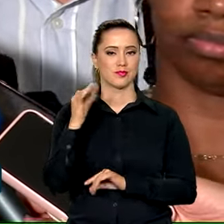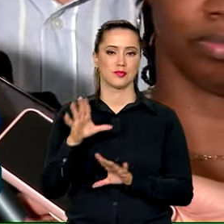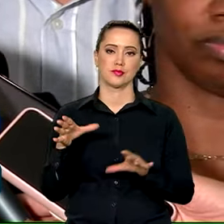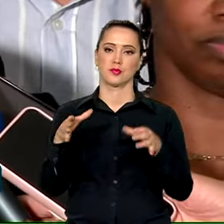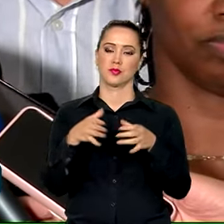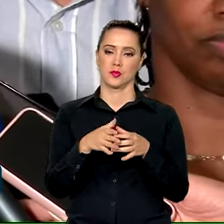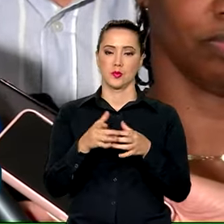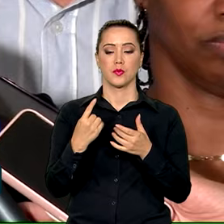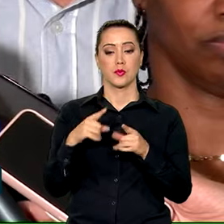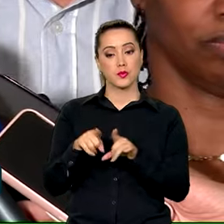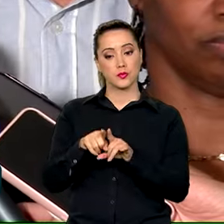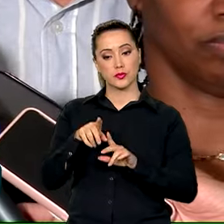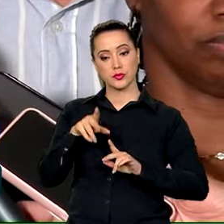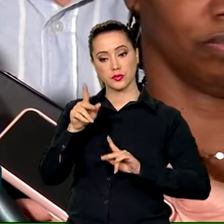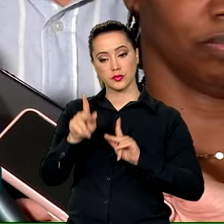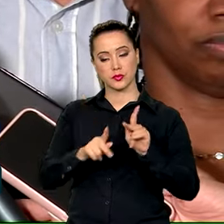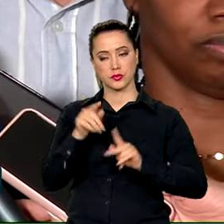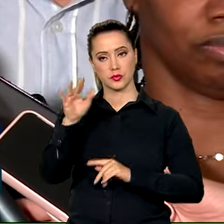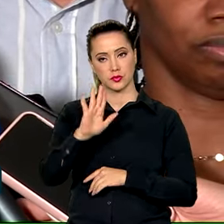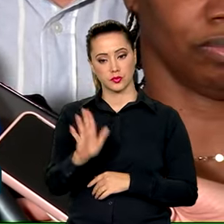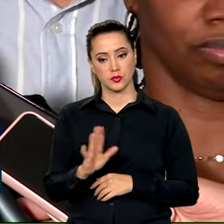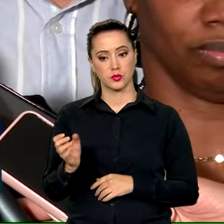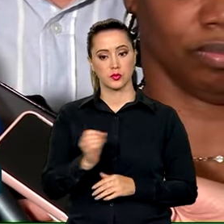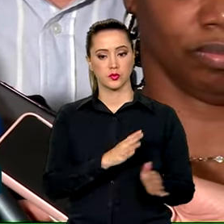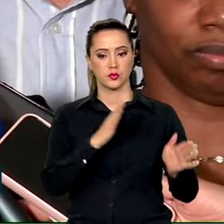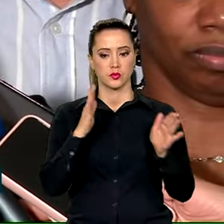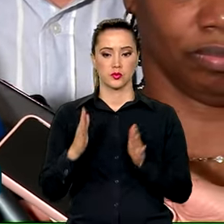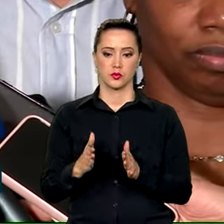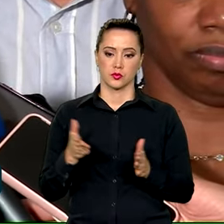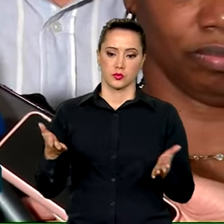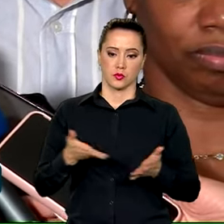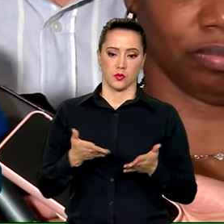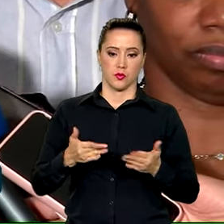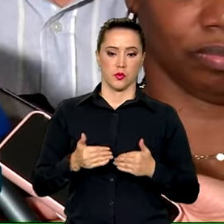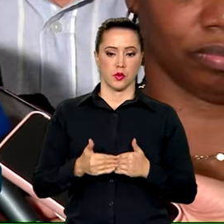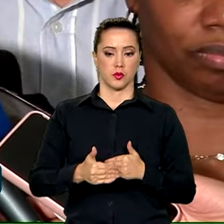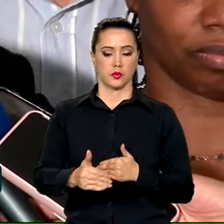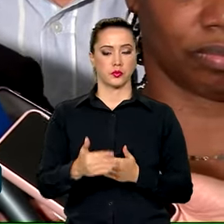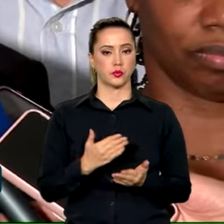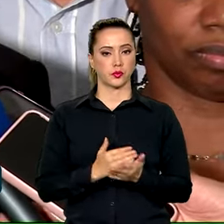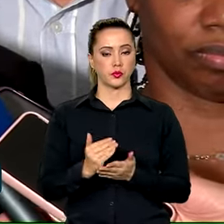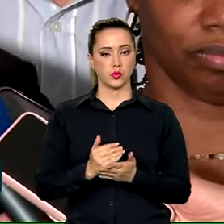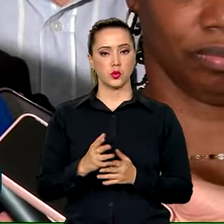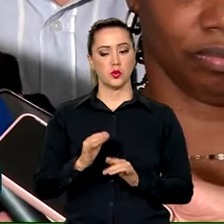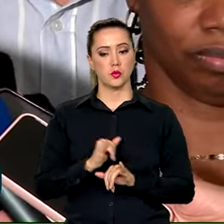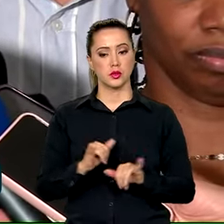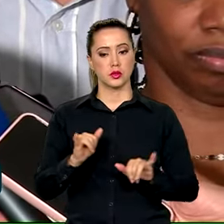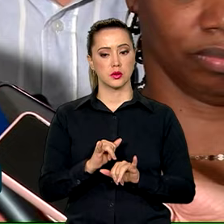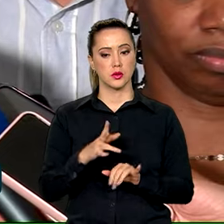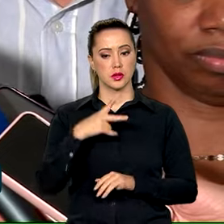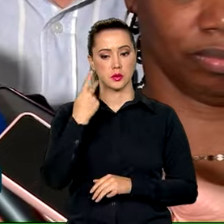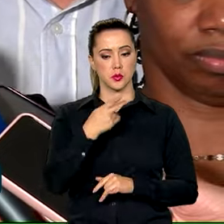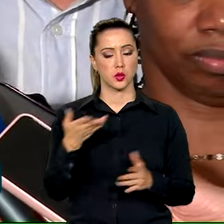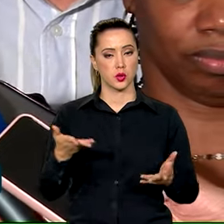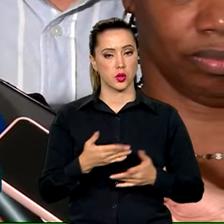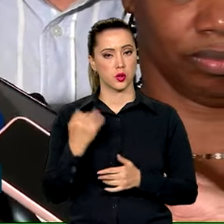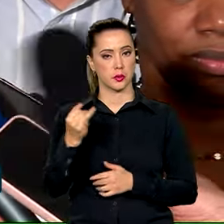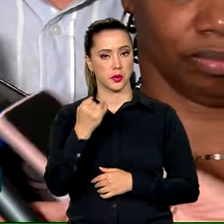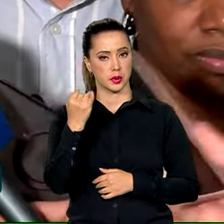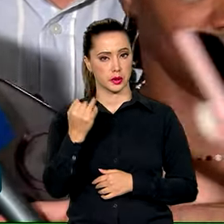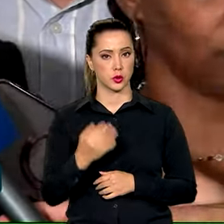setor e do povo brasileiro, né? Esse novo momento que se inaugura a partir do lançamento dessa política tão importante, tão